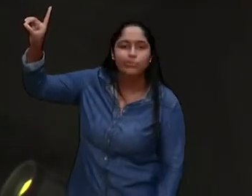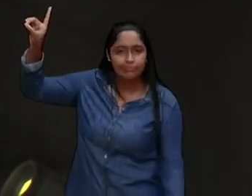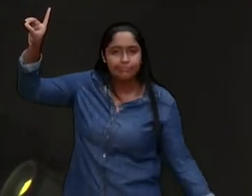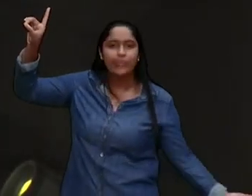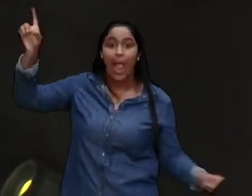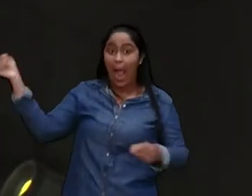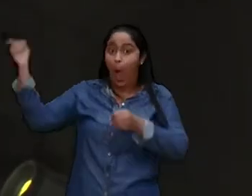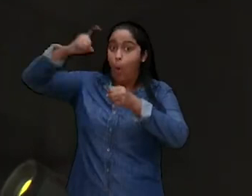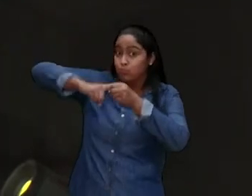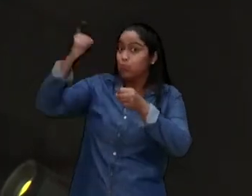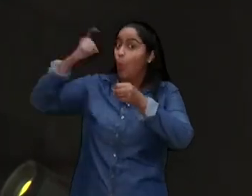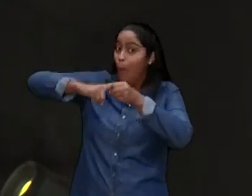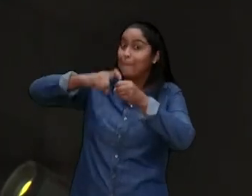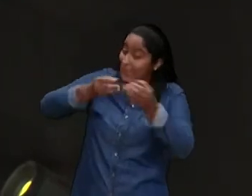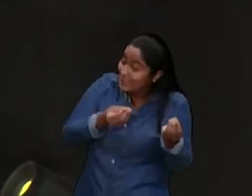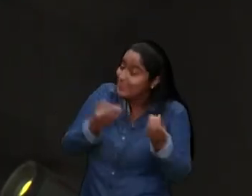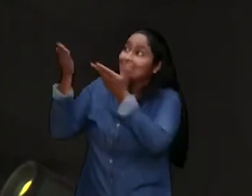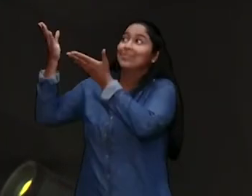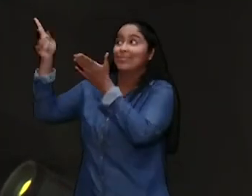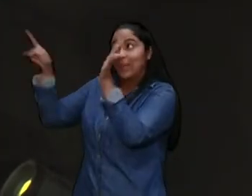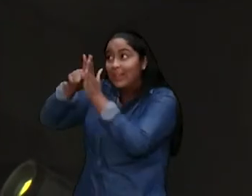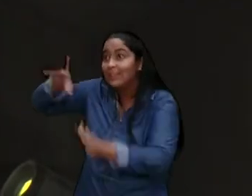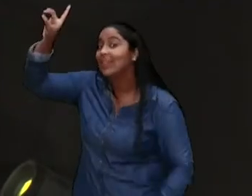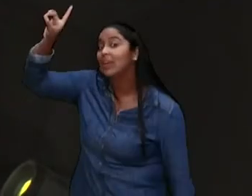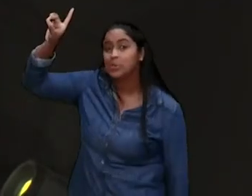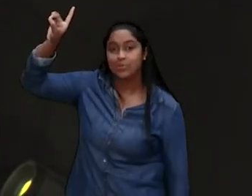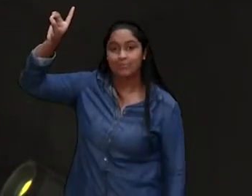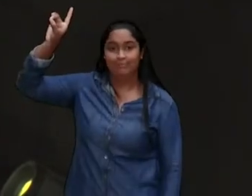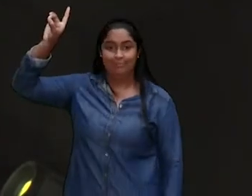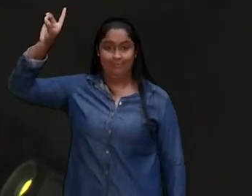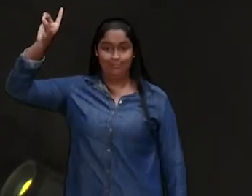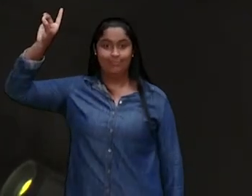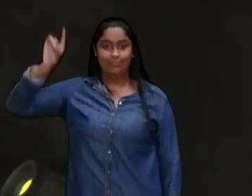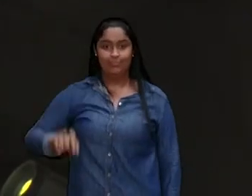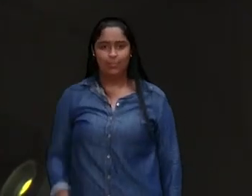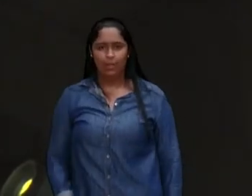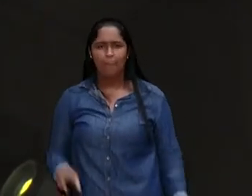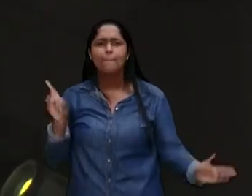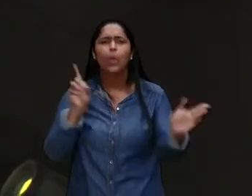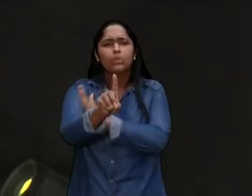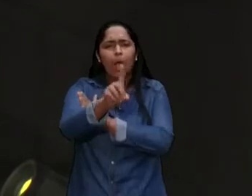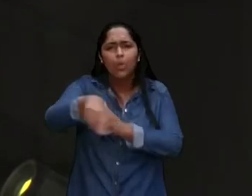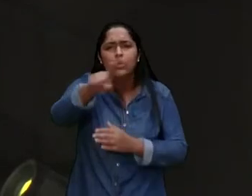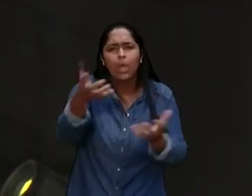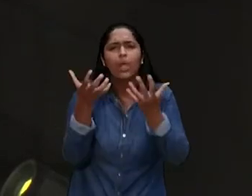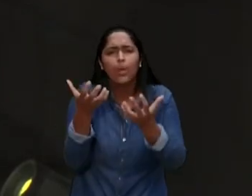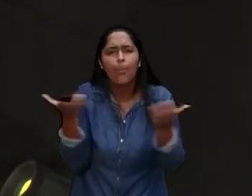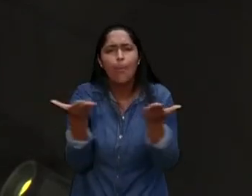você permaneça ereto na área encurvada você não que é hoje fazer uma oração